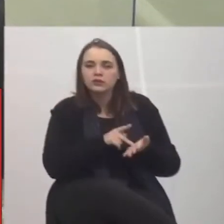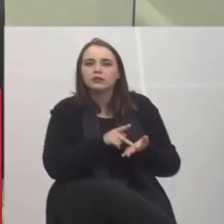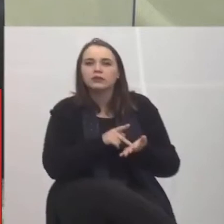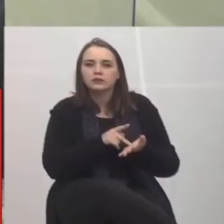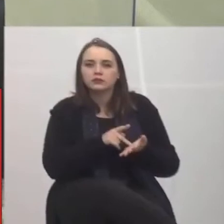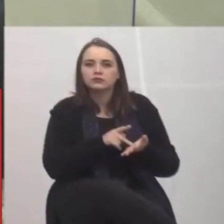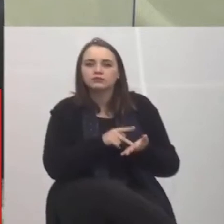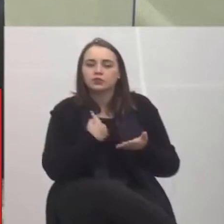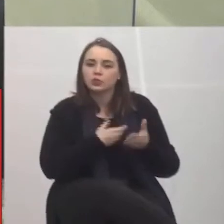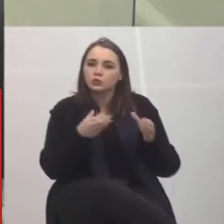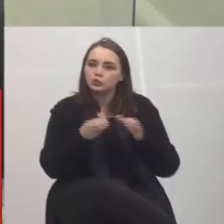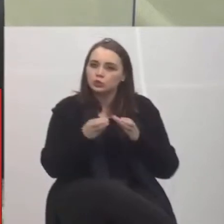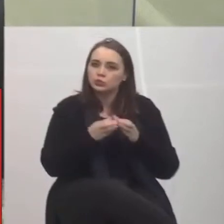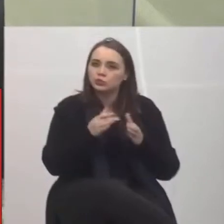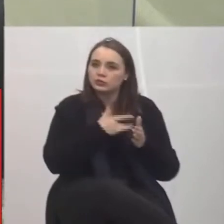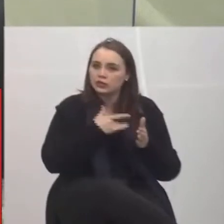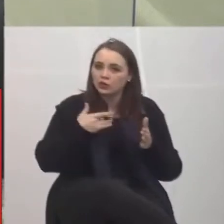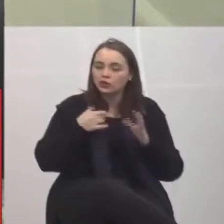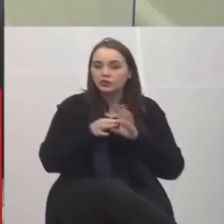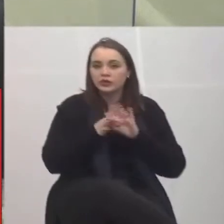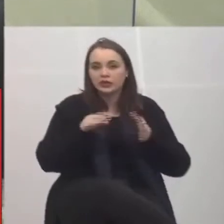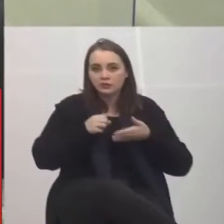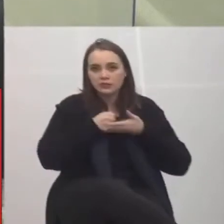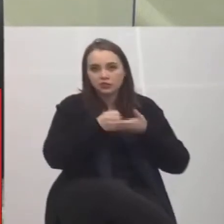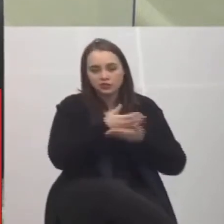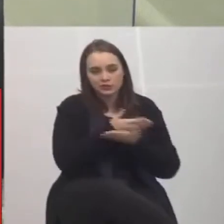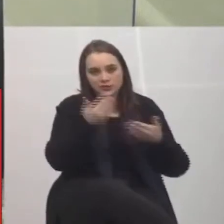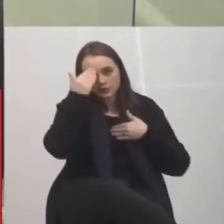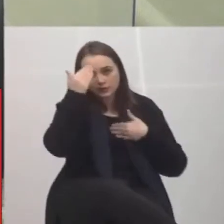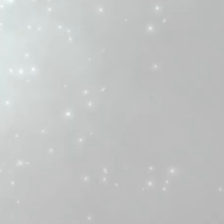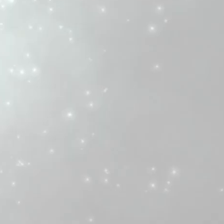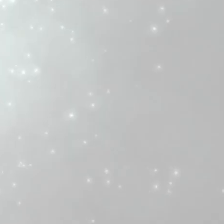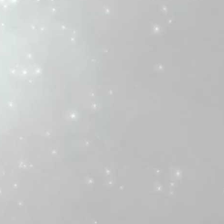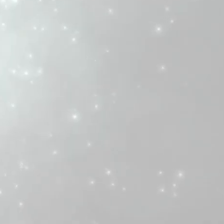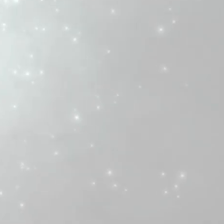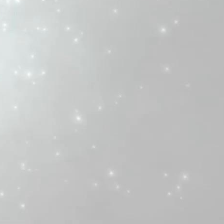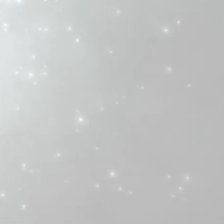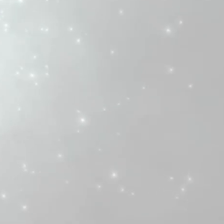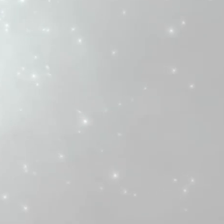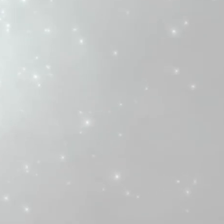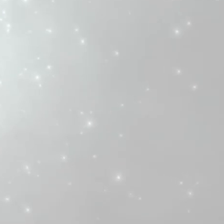e a nossa Comissão de Saúde também fica à disposição da Secretaria. Muito obrigada.